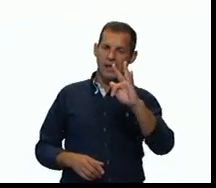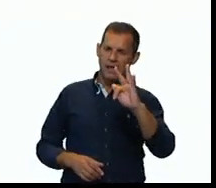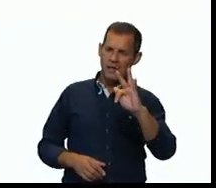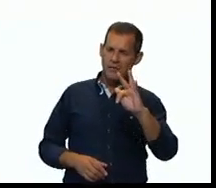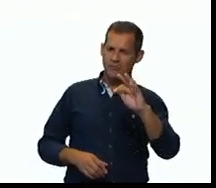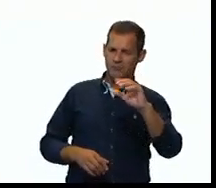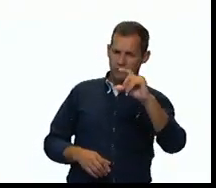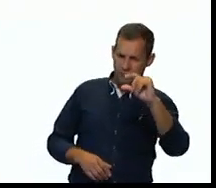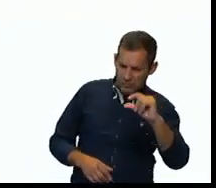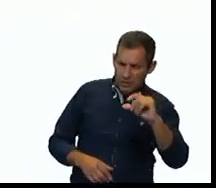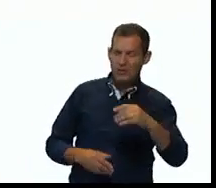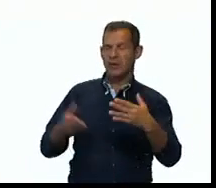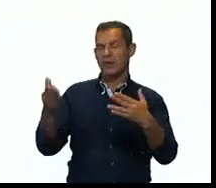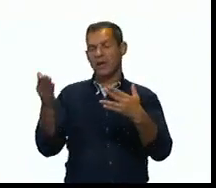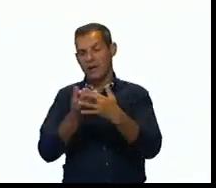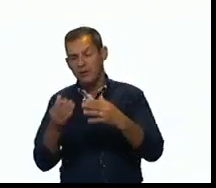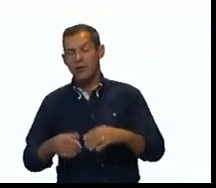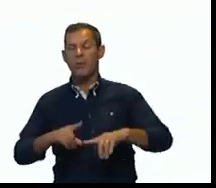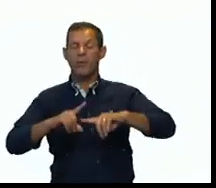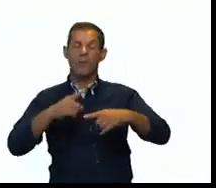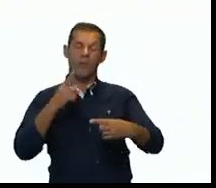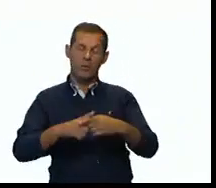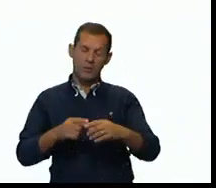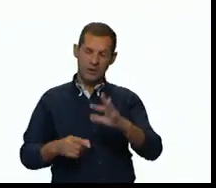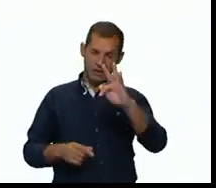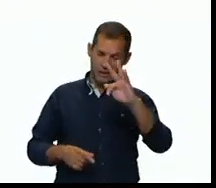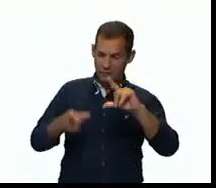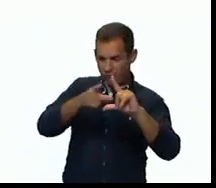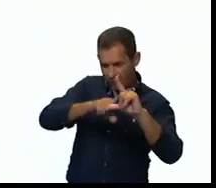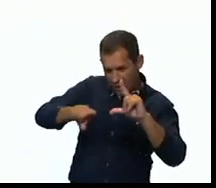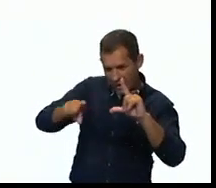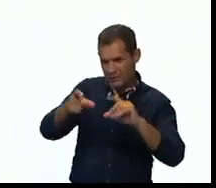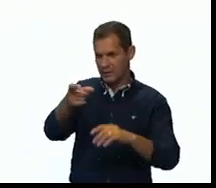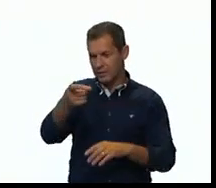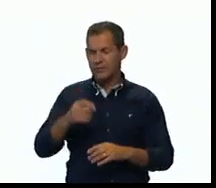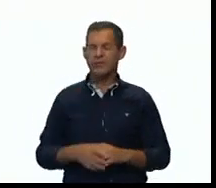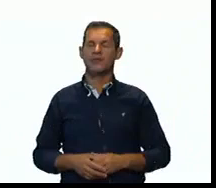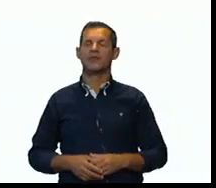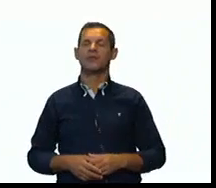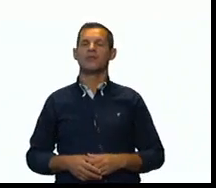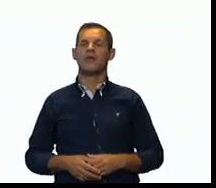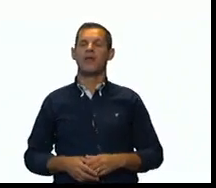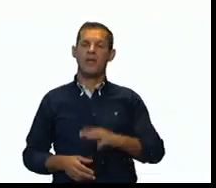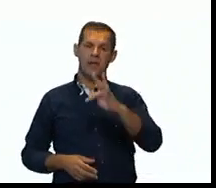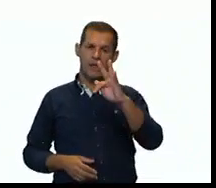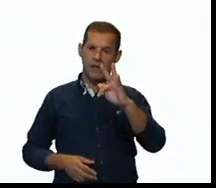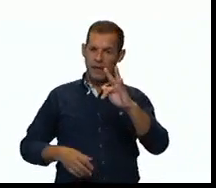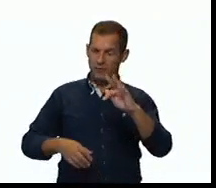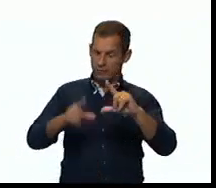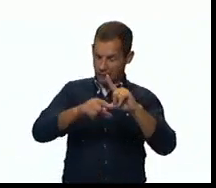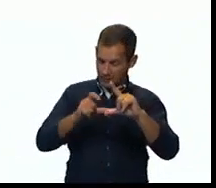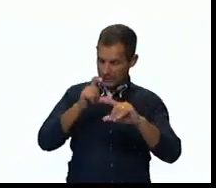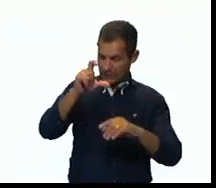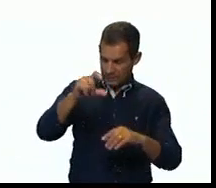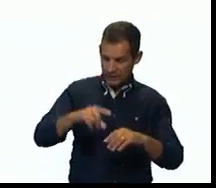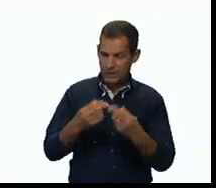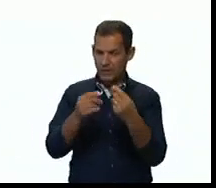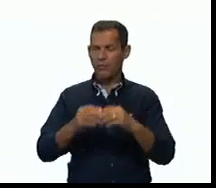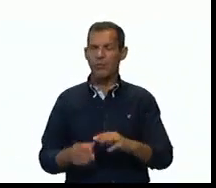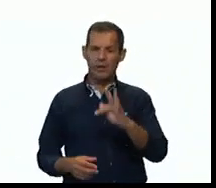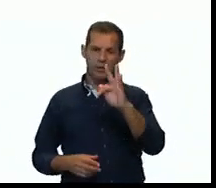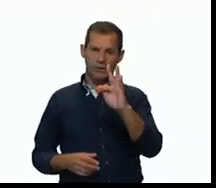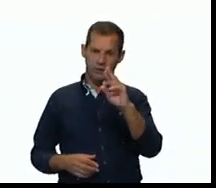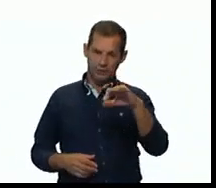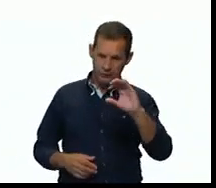dado intervalo, se f' de x, f maiúsculo, né, derivada de f maiúsculo, é igual à